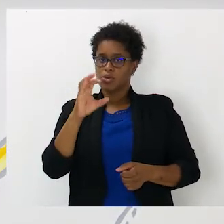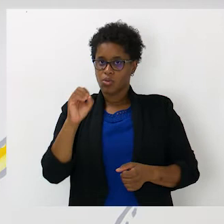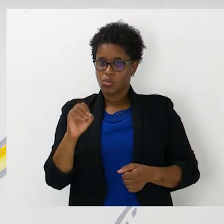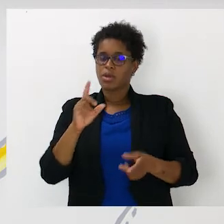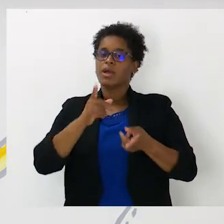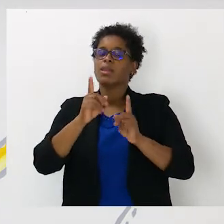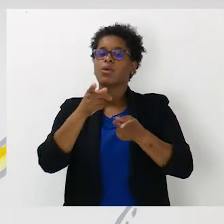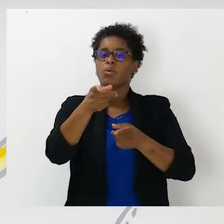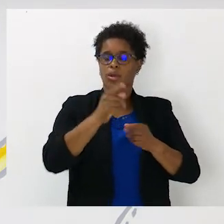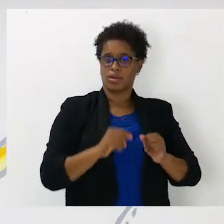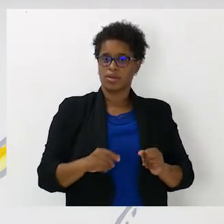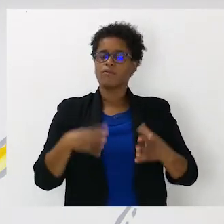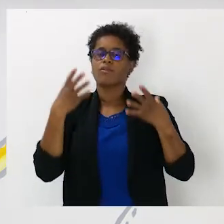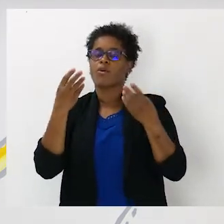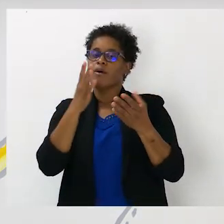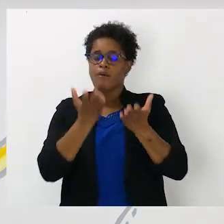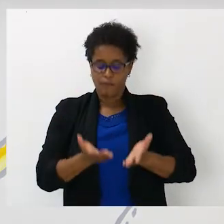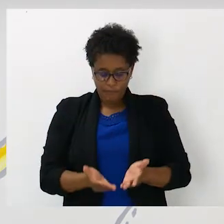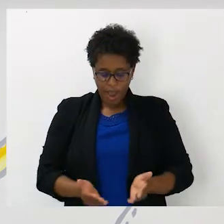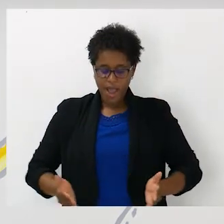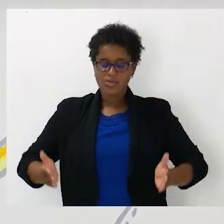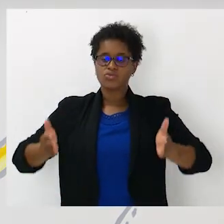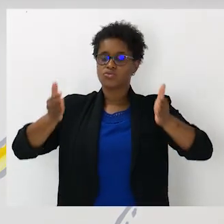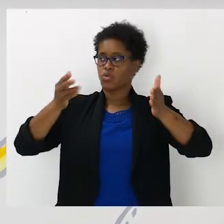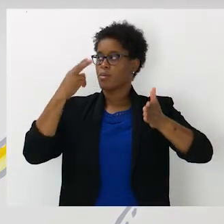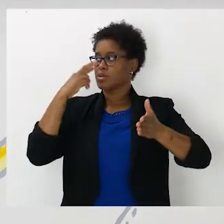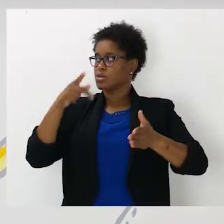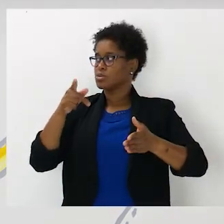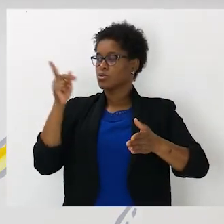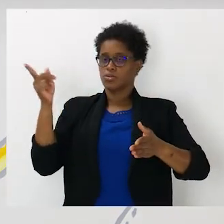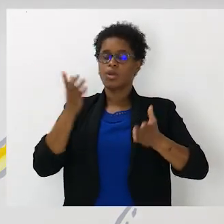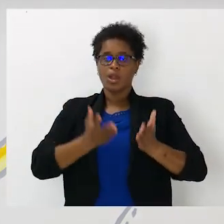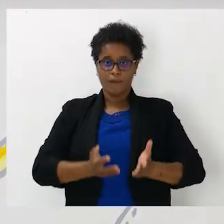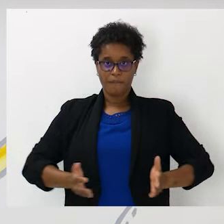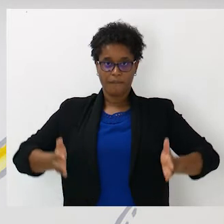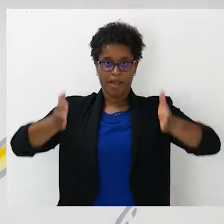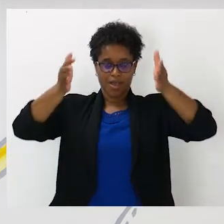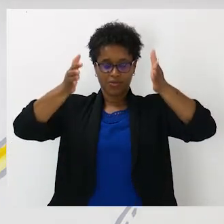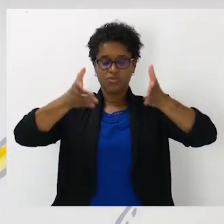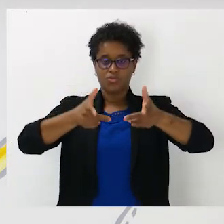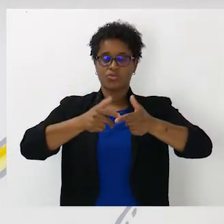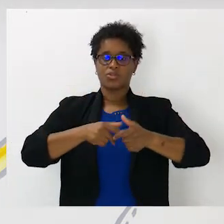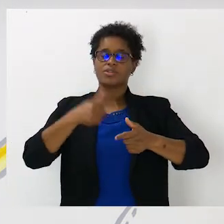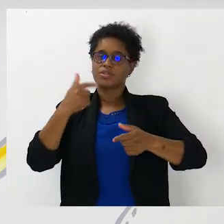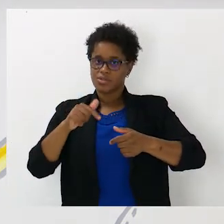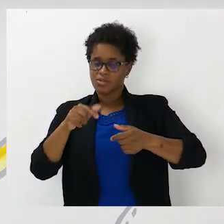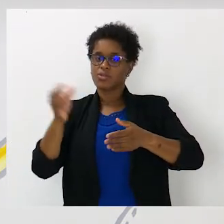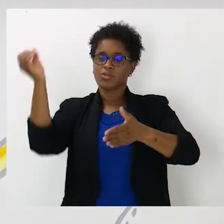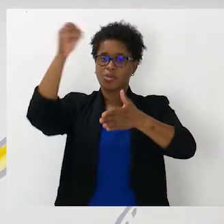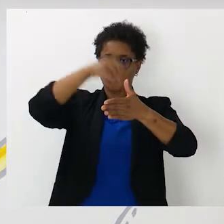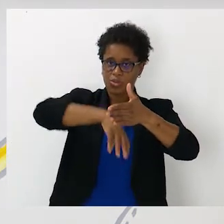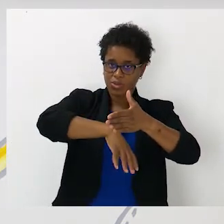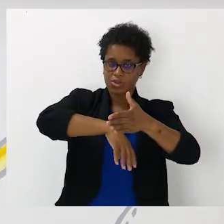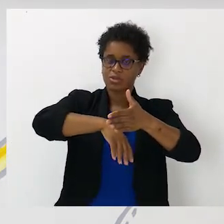dizer, são vasos, presta atenção ali, são vasos onde são